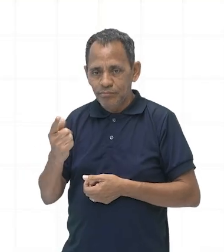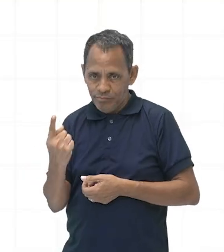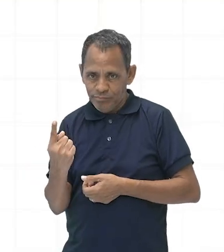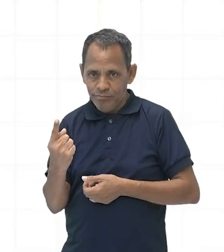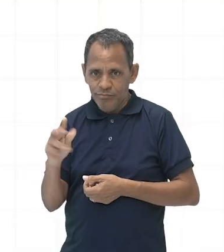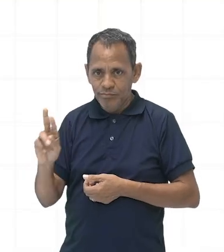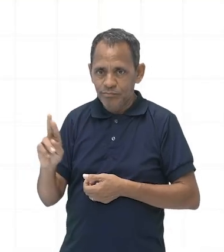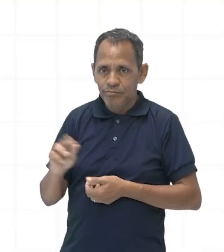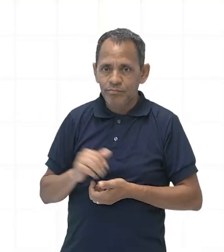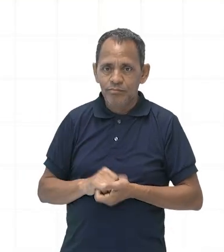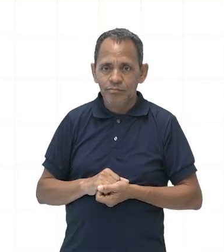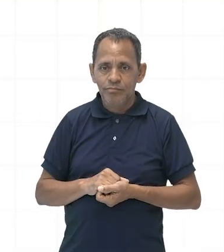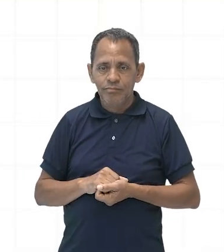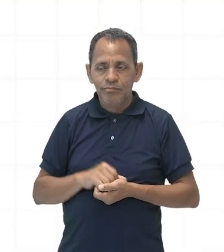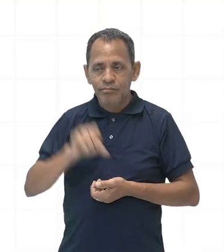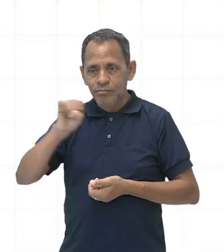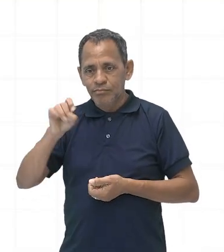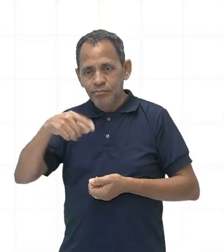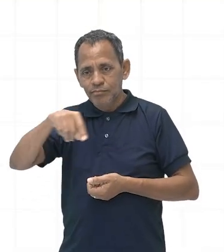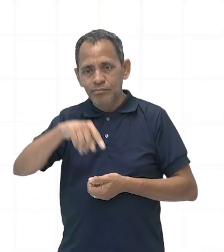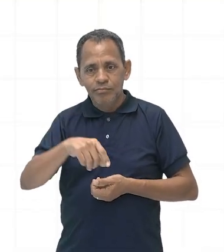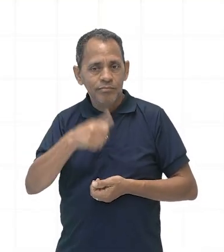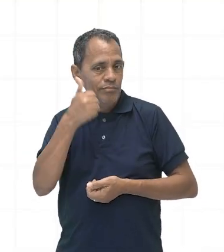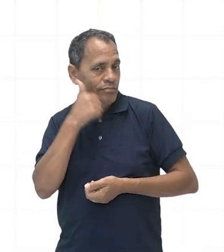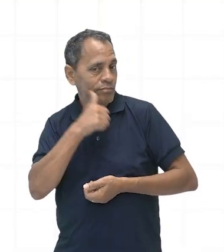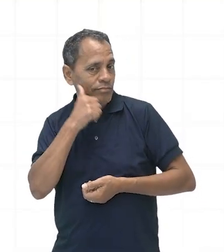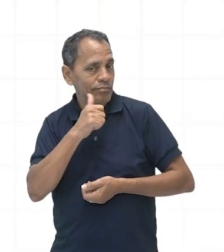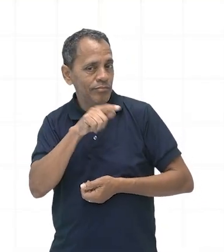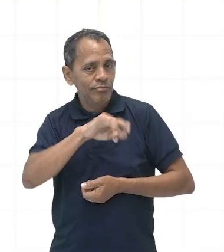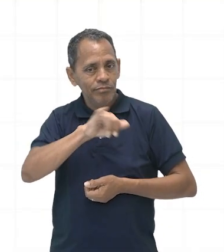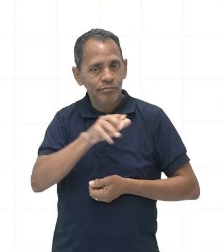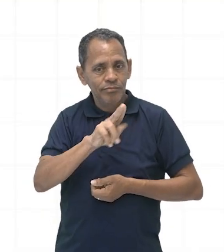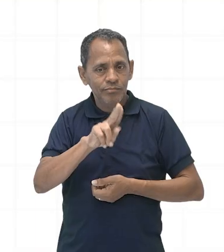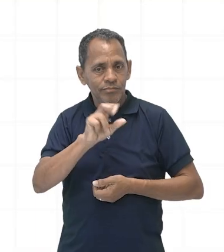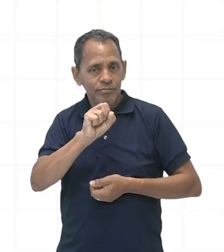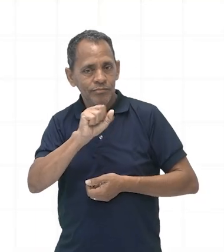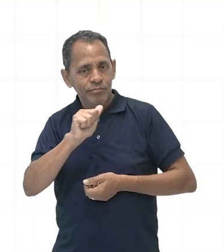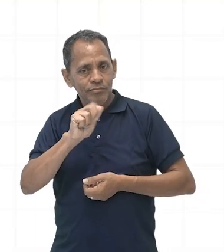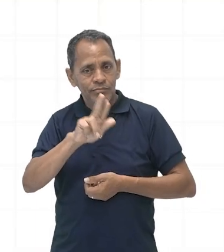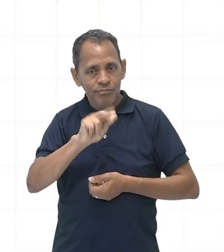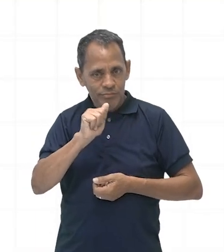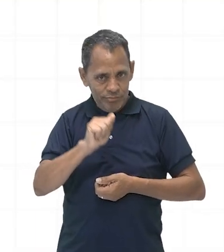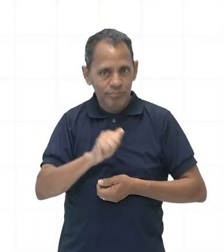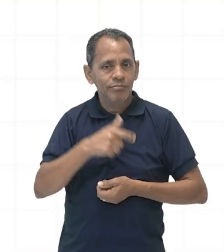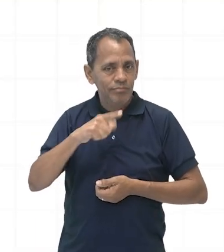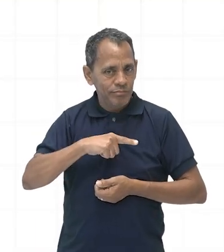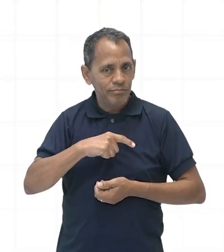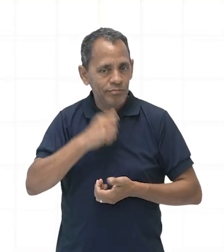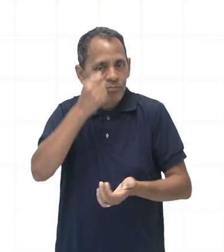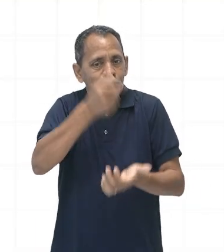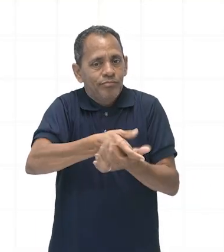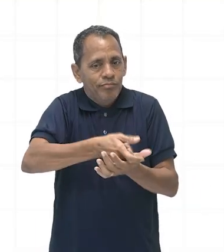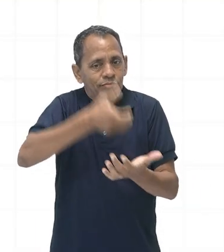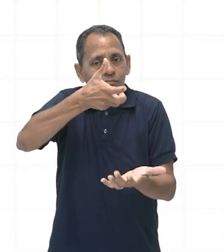351. Se você é a Jussara e tem o dinheiro para pagar à vista,